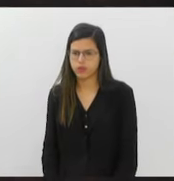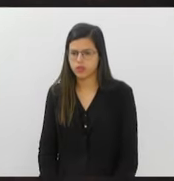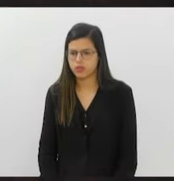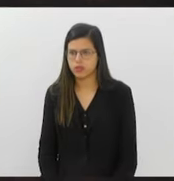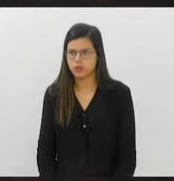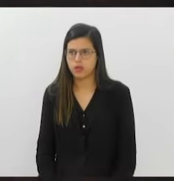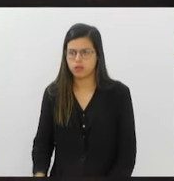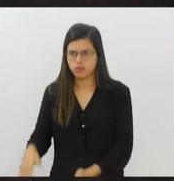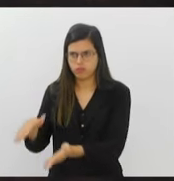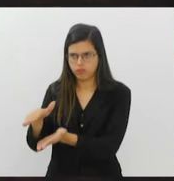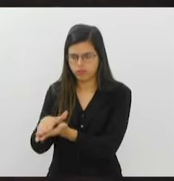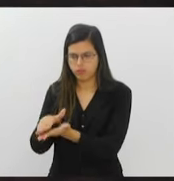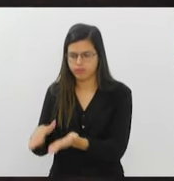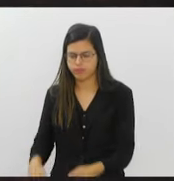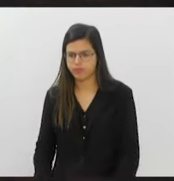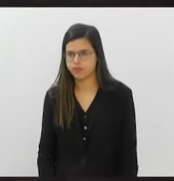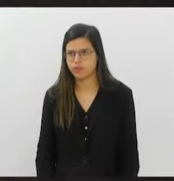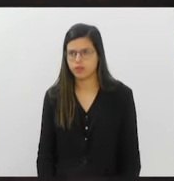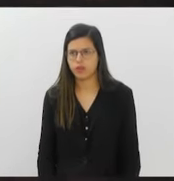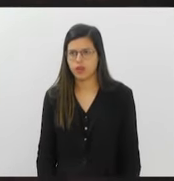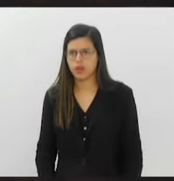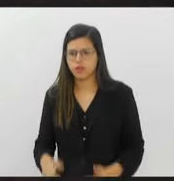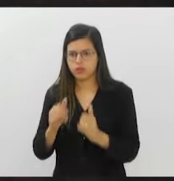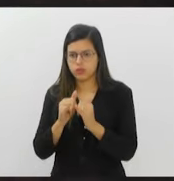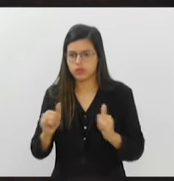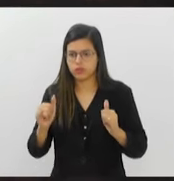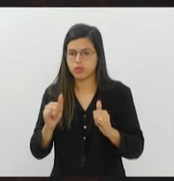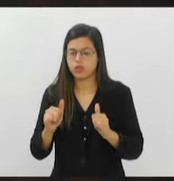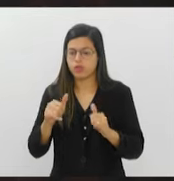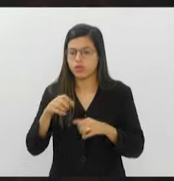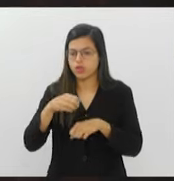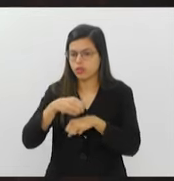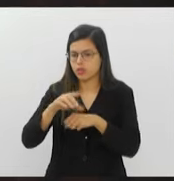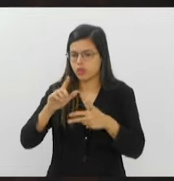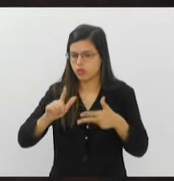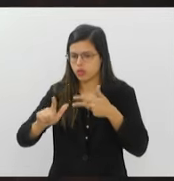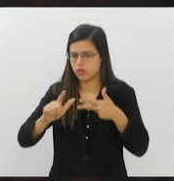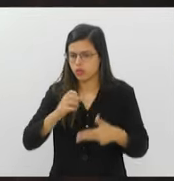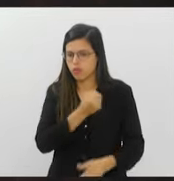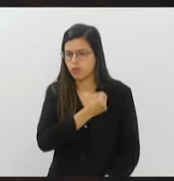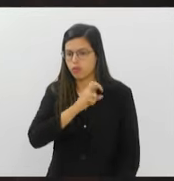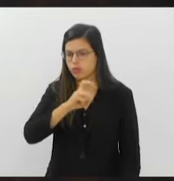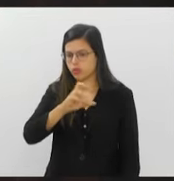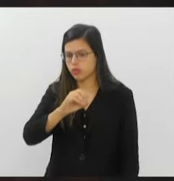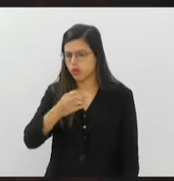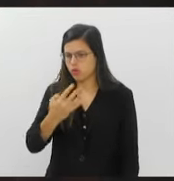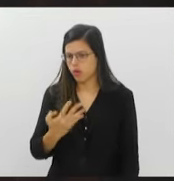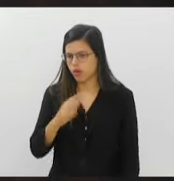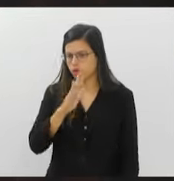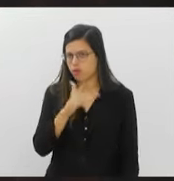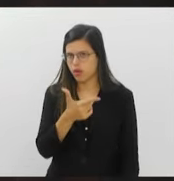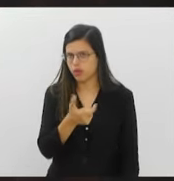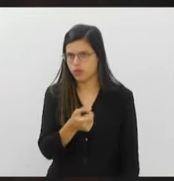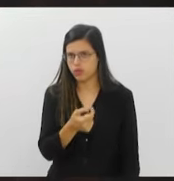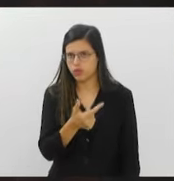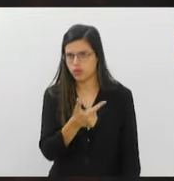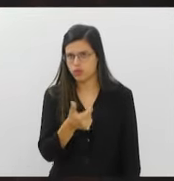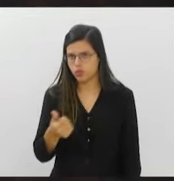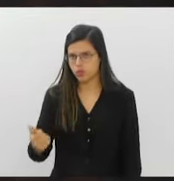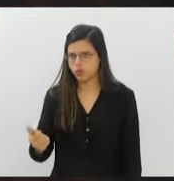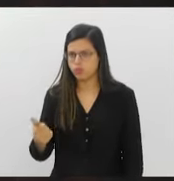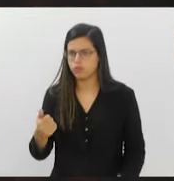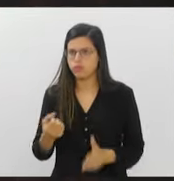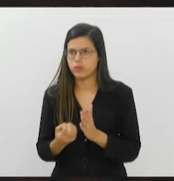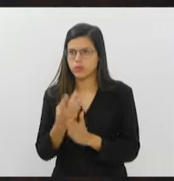vai a promulgação. Anuncio, indicação legislativa número 504 de 21, de autoria